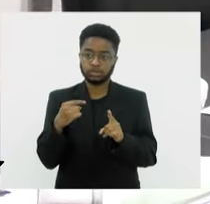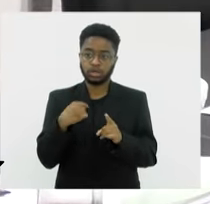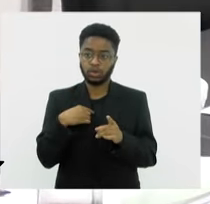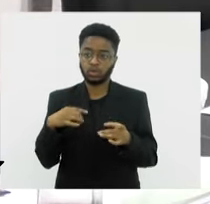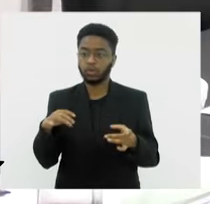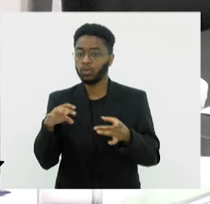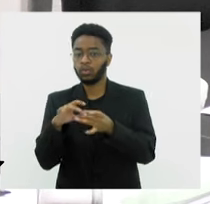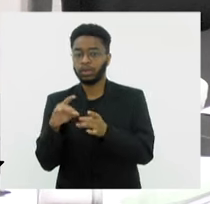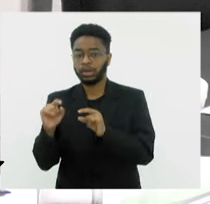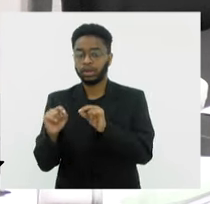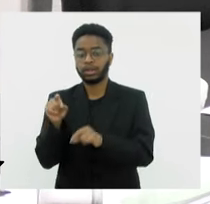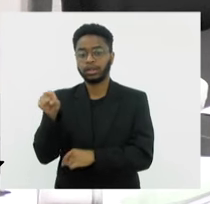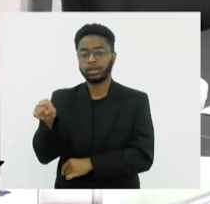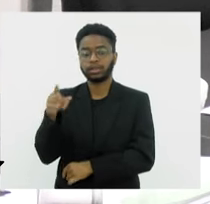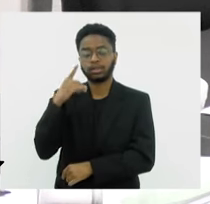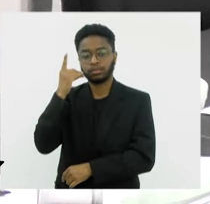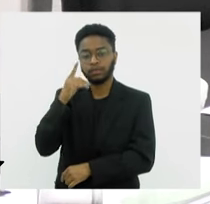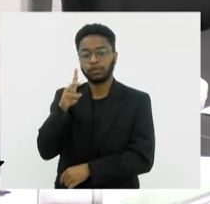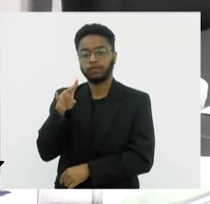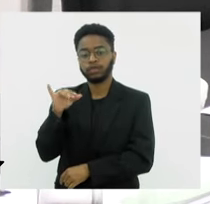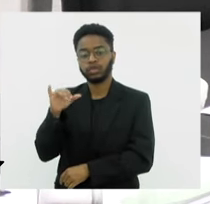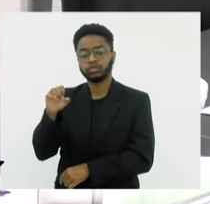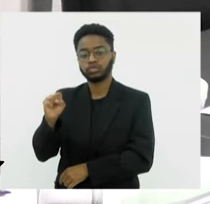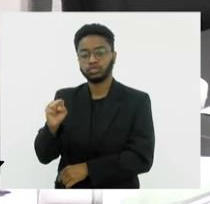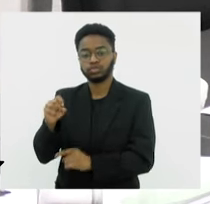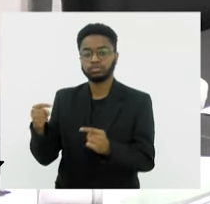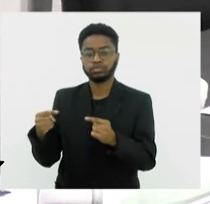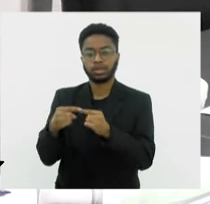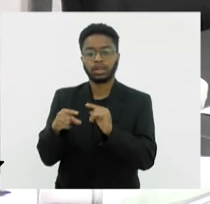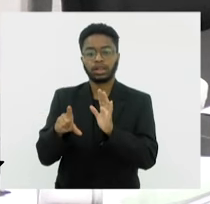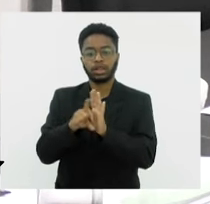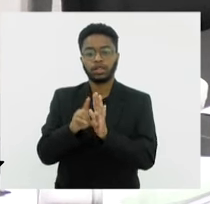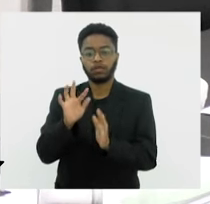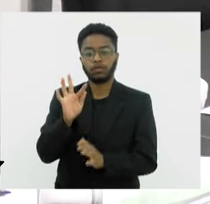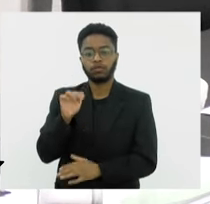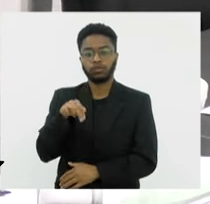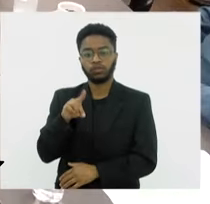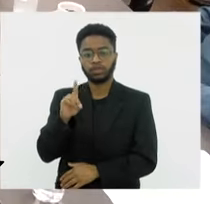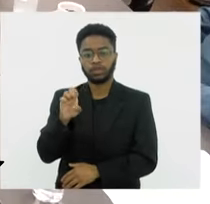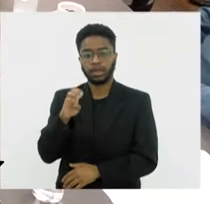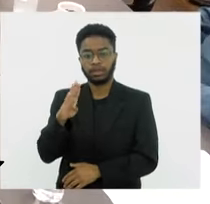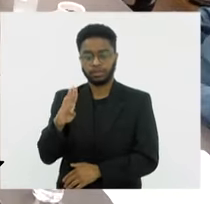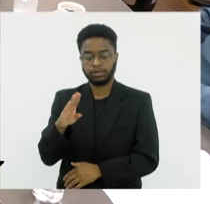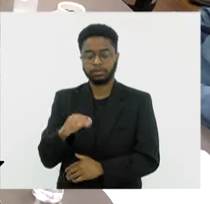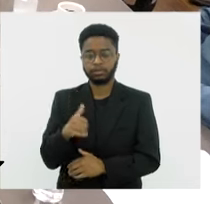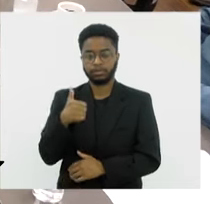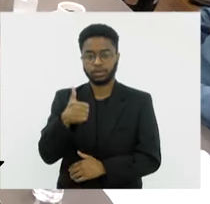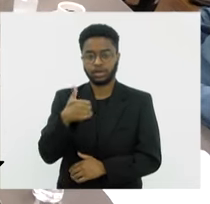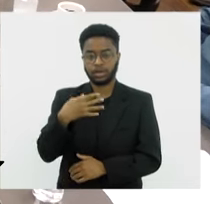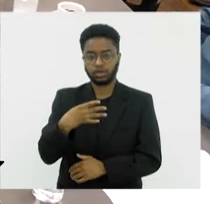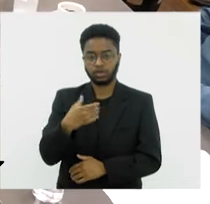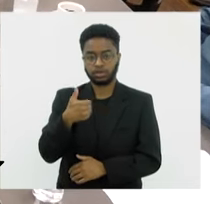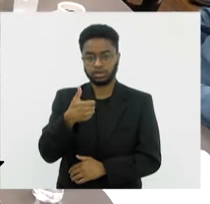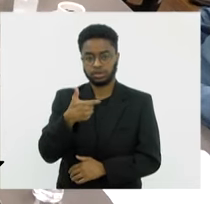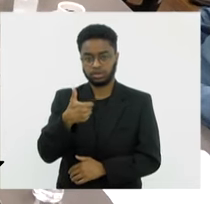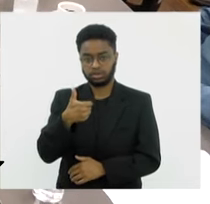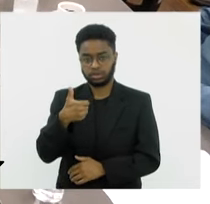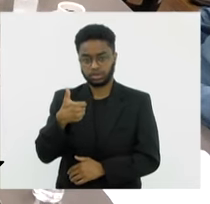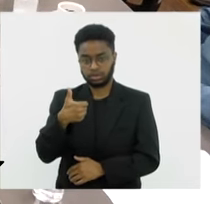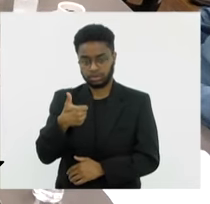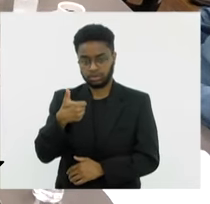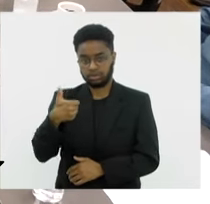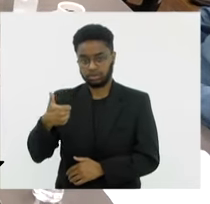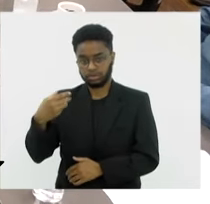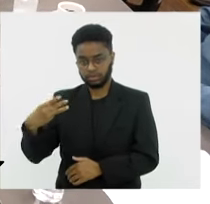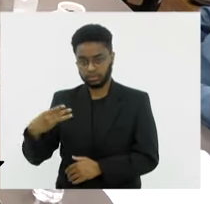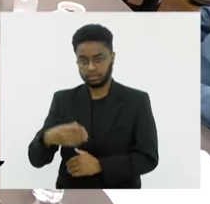lei citada pelo deputado Vinícius Cozzolino é a lei do próprio Fundeb, 14.113. Não. É, que regulamenta. Que